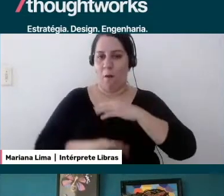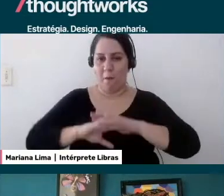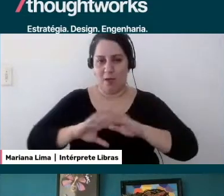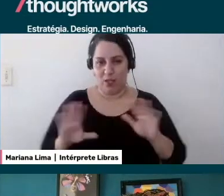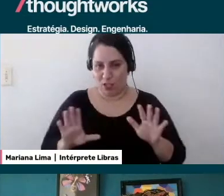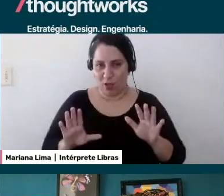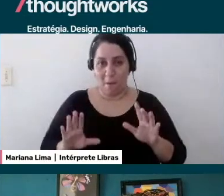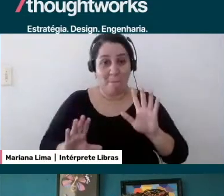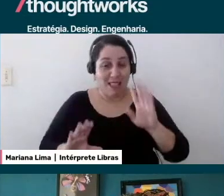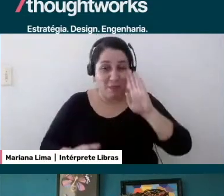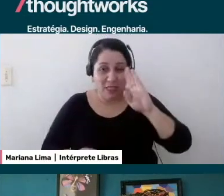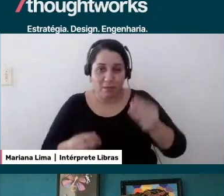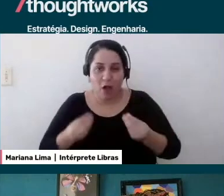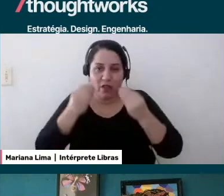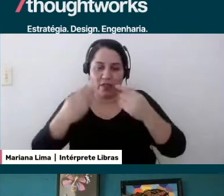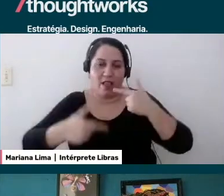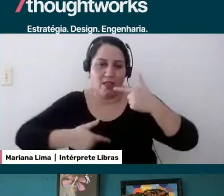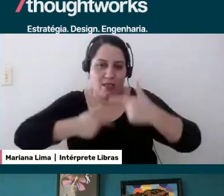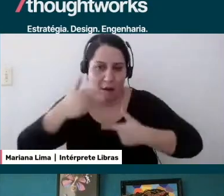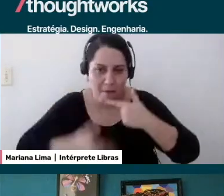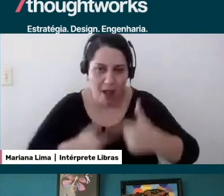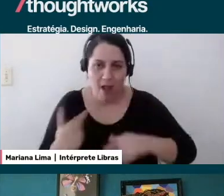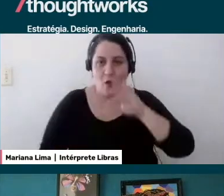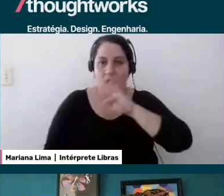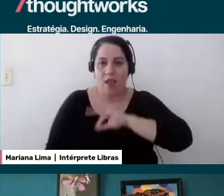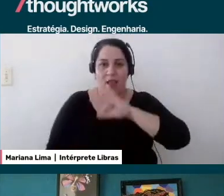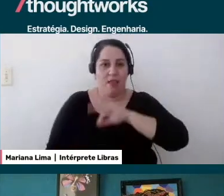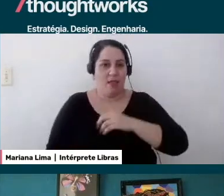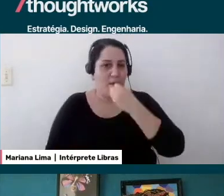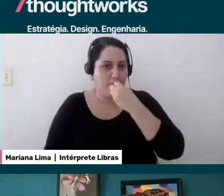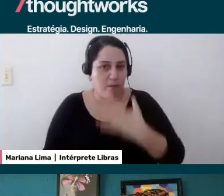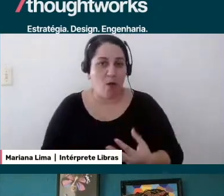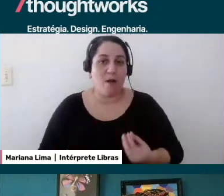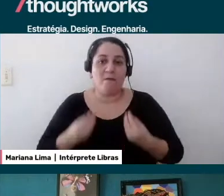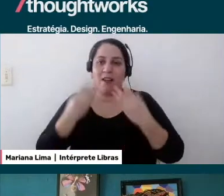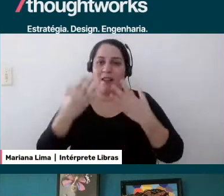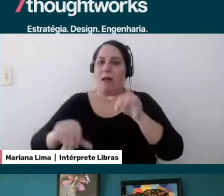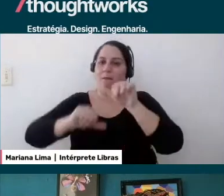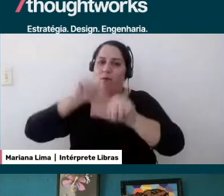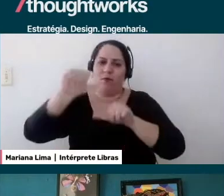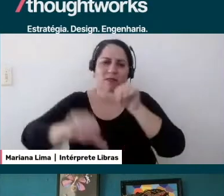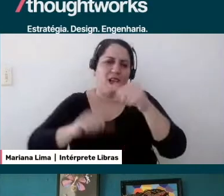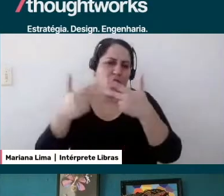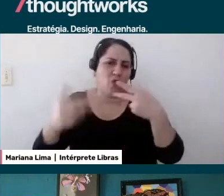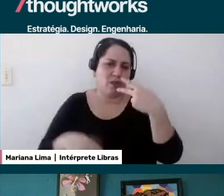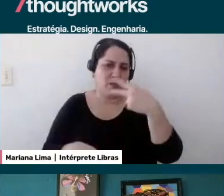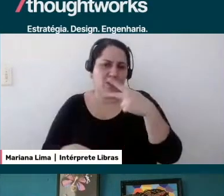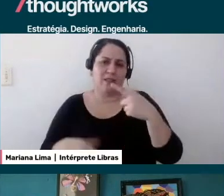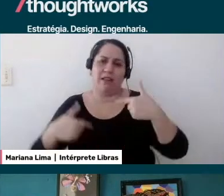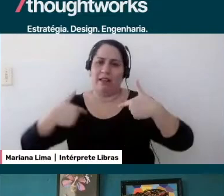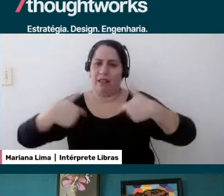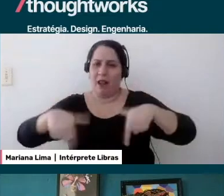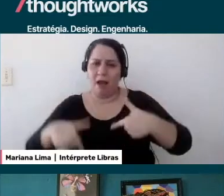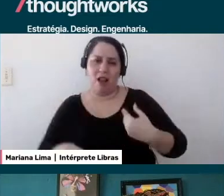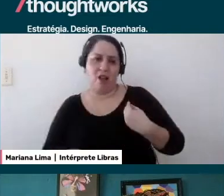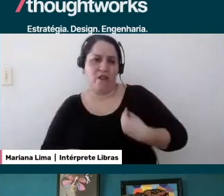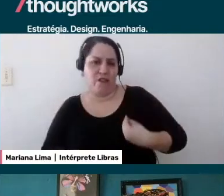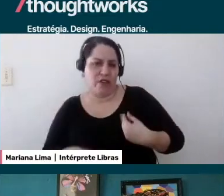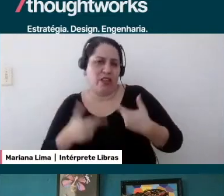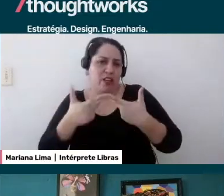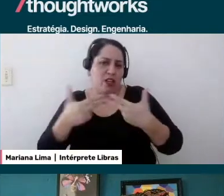conseguir um bom emprego, com uma boa renda, que te possa possibilitar diversas outras coisas na sua vida, ajudar a sua família, te dar mais possibilidades de estudo no